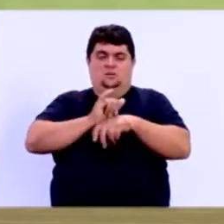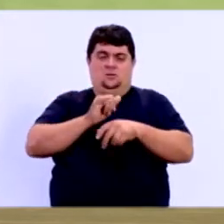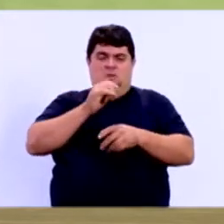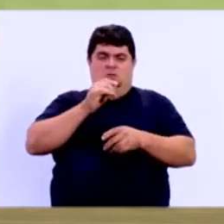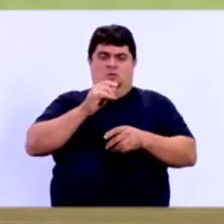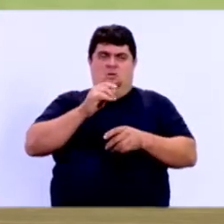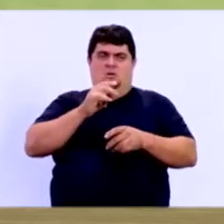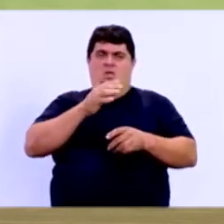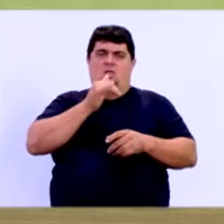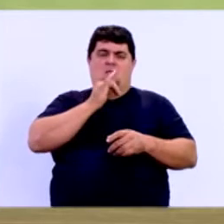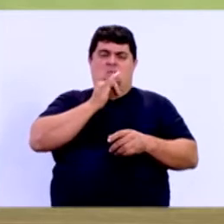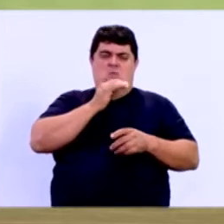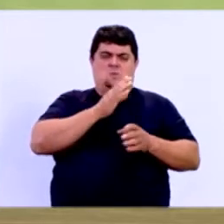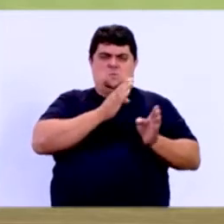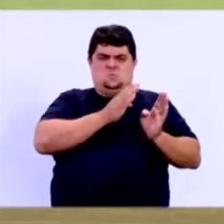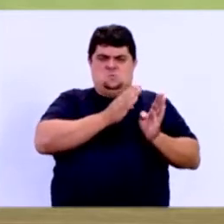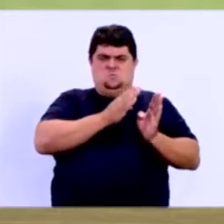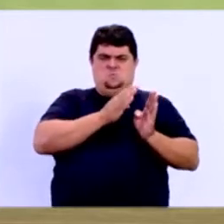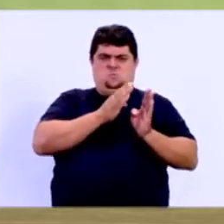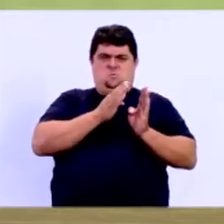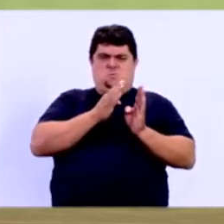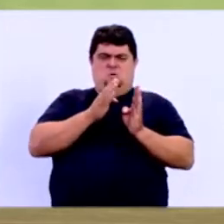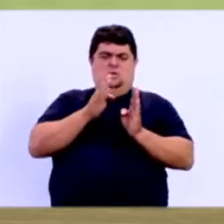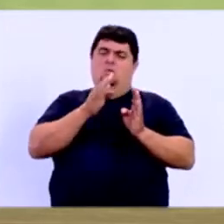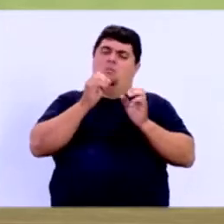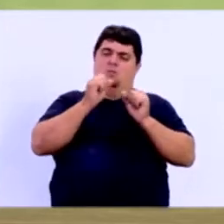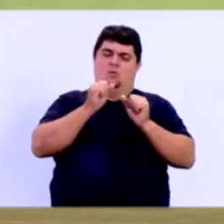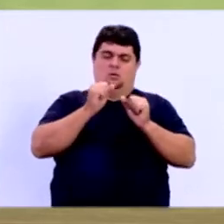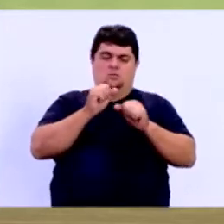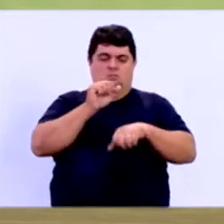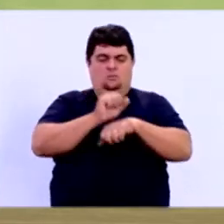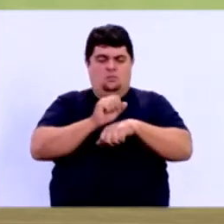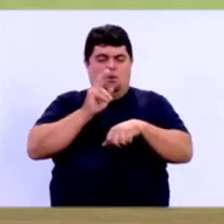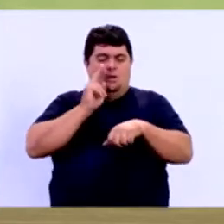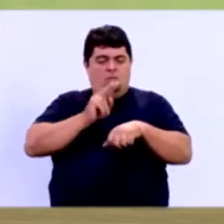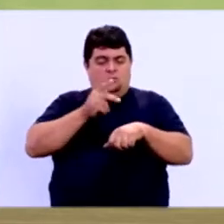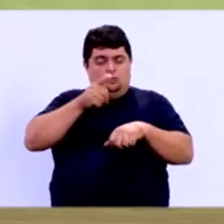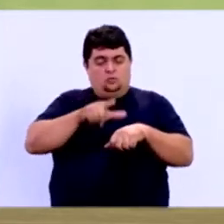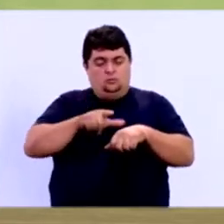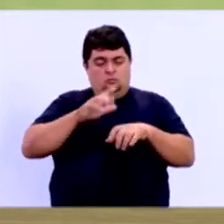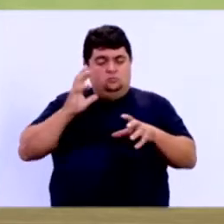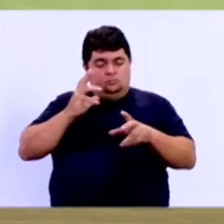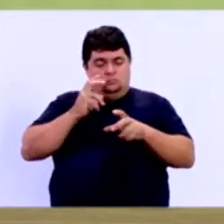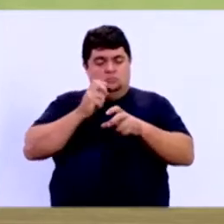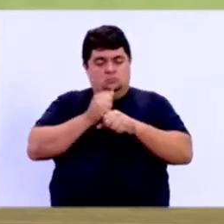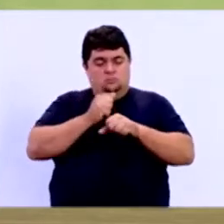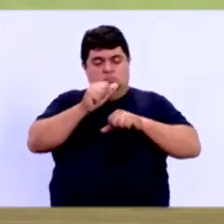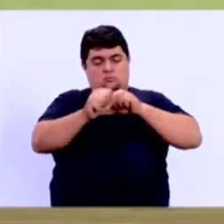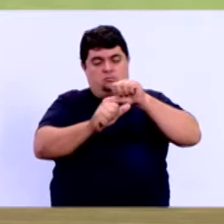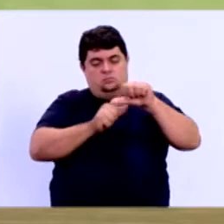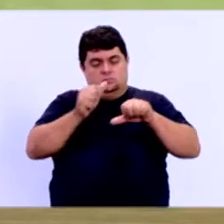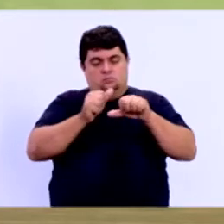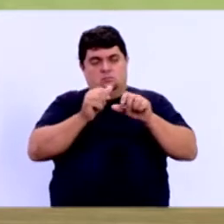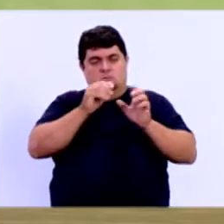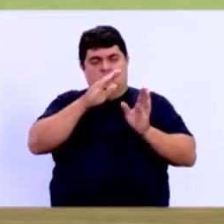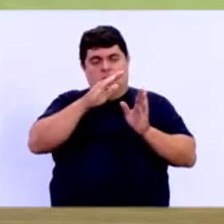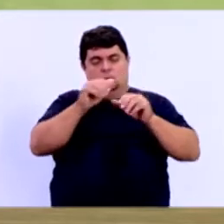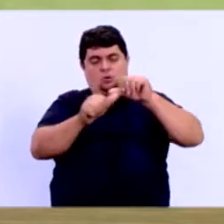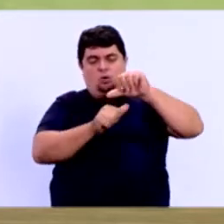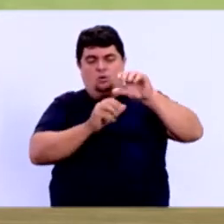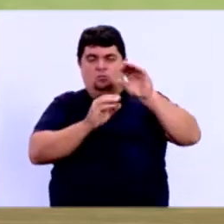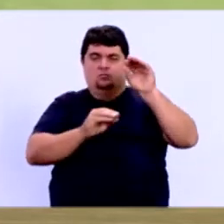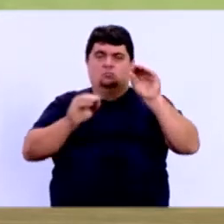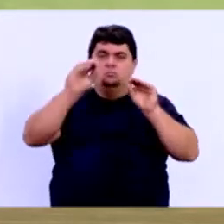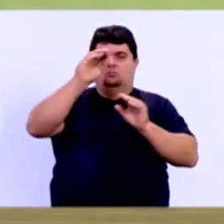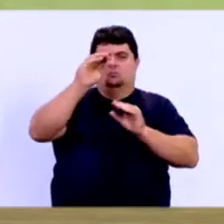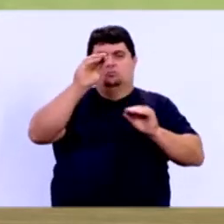imutável, conforme a citação aqui que o professor nos mostrou, né? Então, ele tem que ser uma coisa que tem que ir se ajustando conforme as demandas, sejam